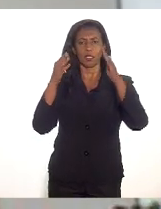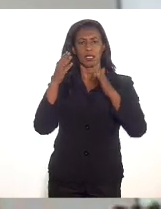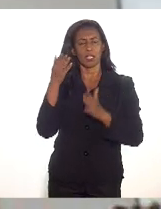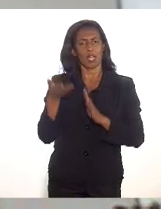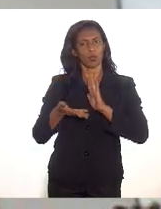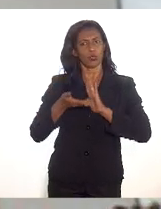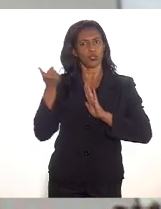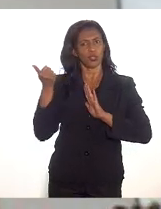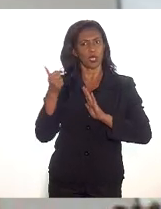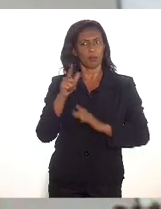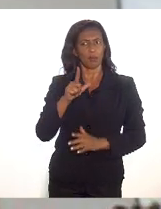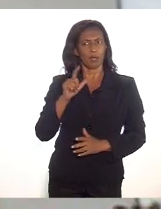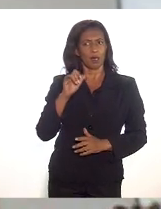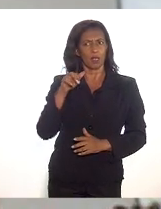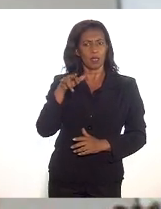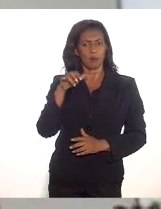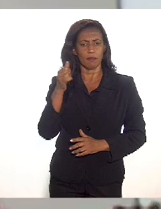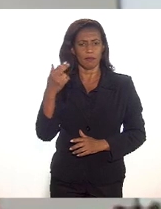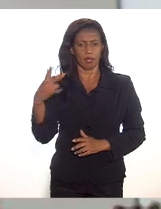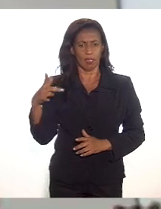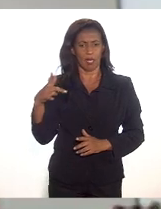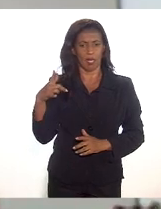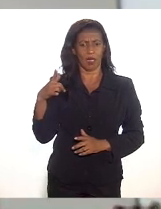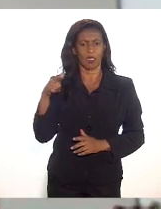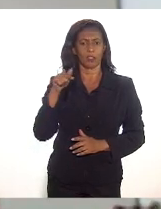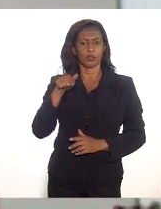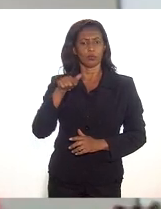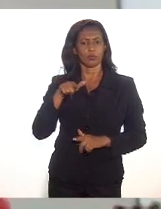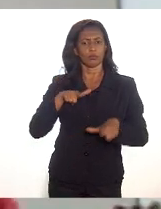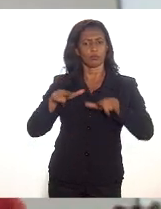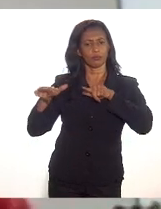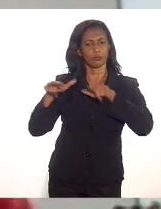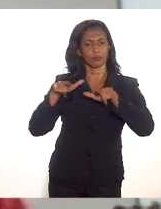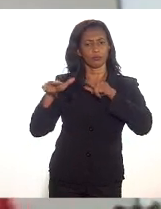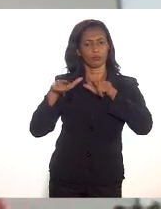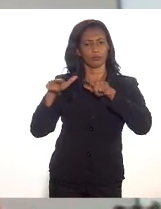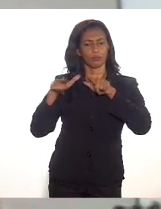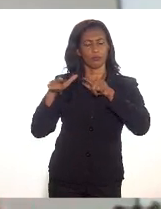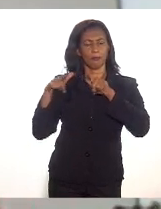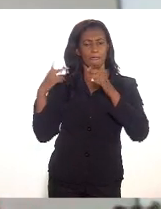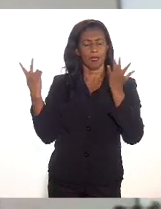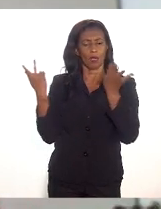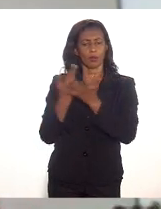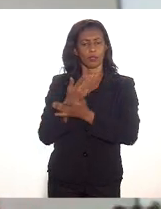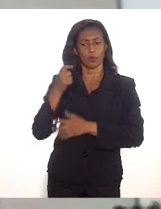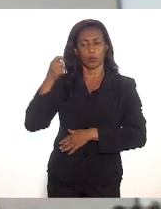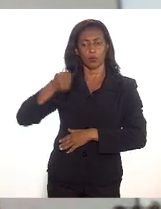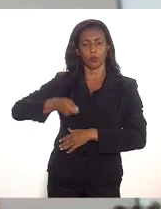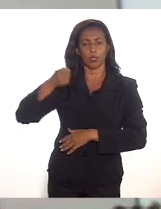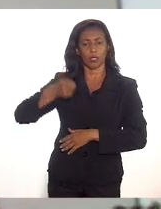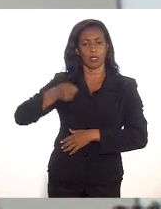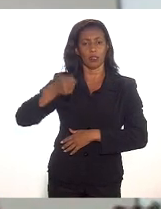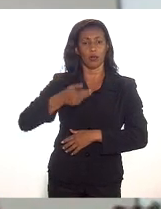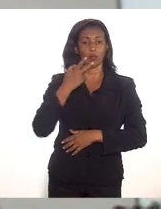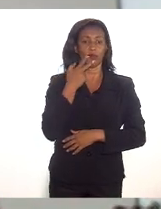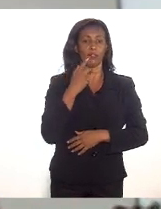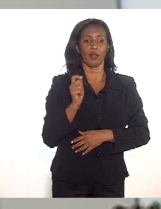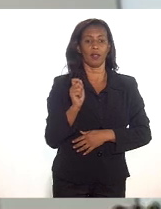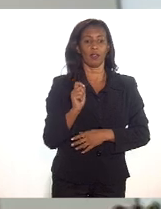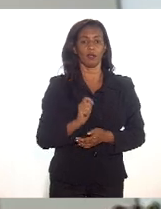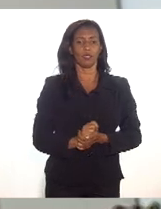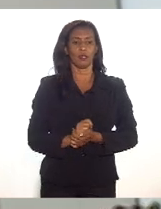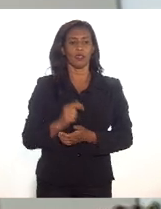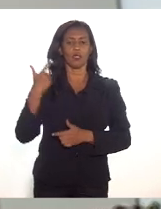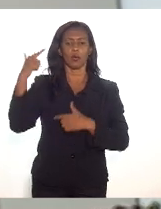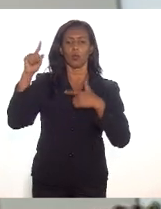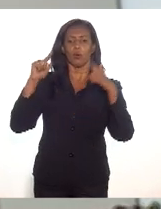uma liminar do Tribunal Regional do Trabalho, suspendendo a realização do leilão, dizia que qualquer